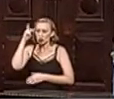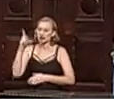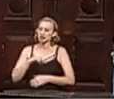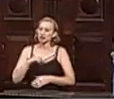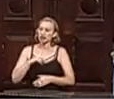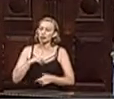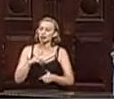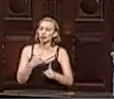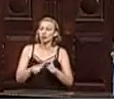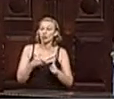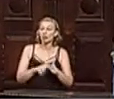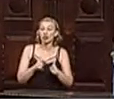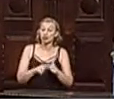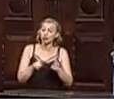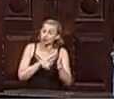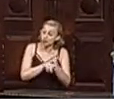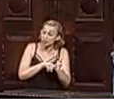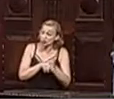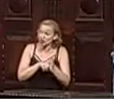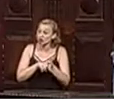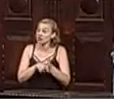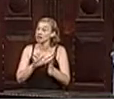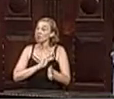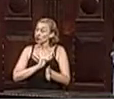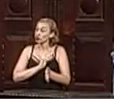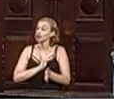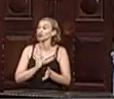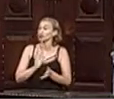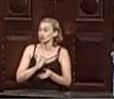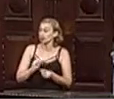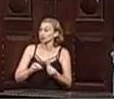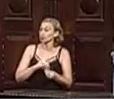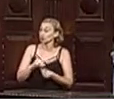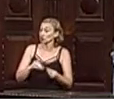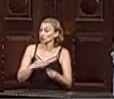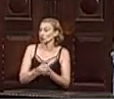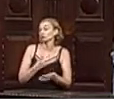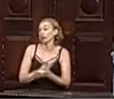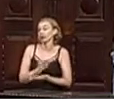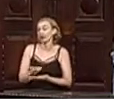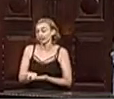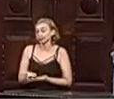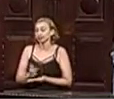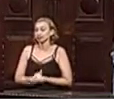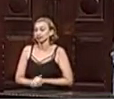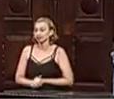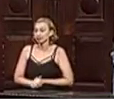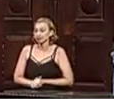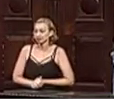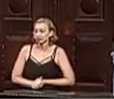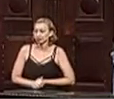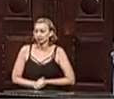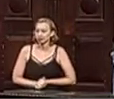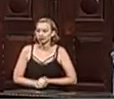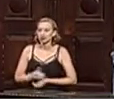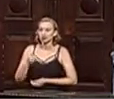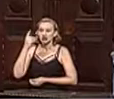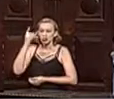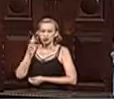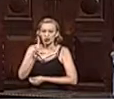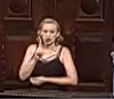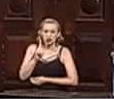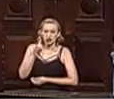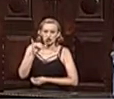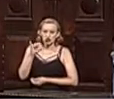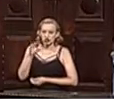problemas de investigações ou que esteja envolvido em malfeitos. Aqui o APARTE pede o deputado Dica. Por favor,